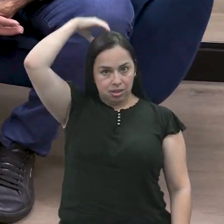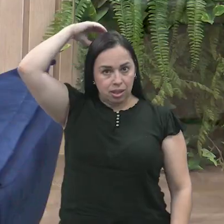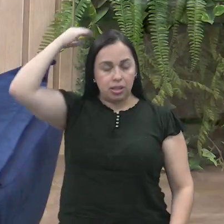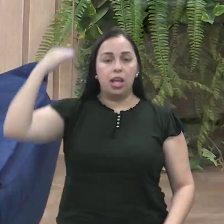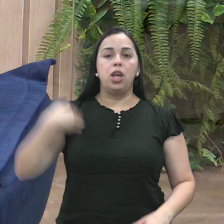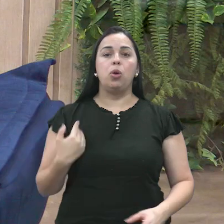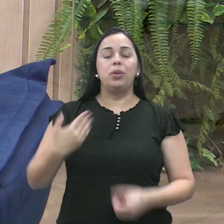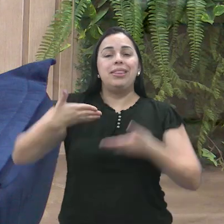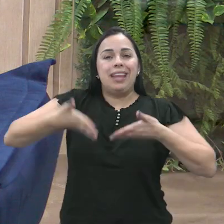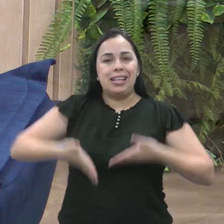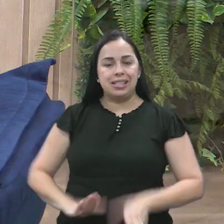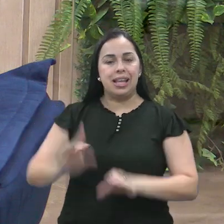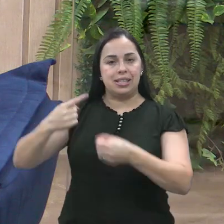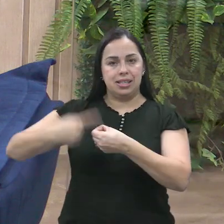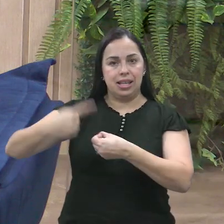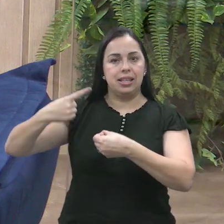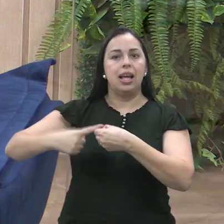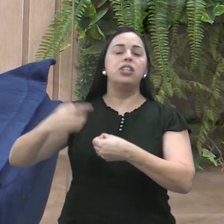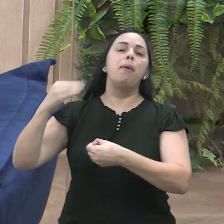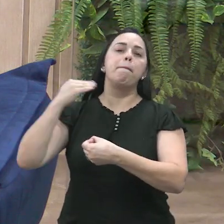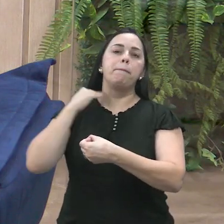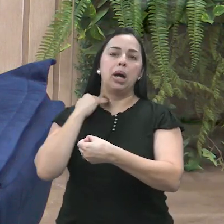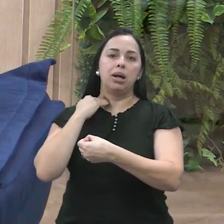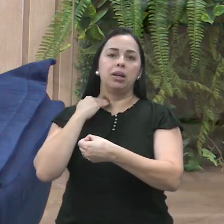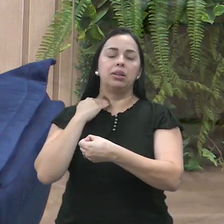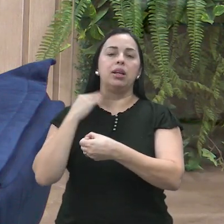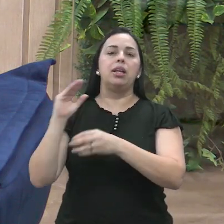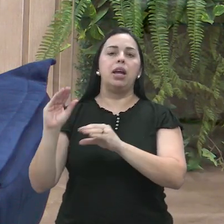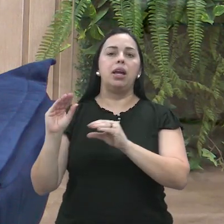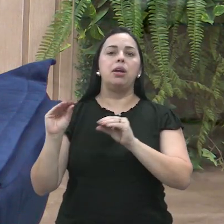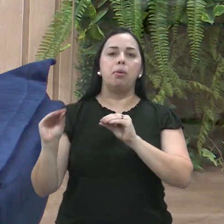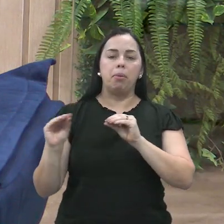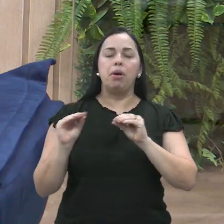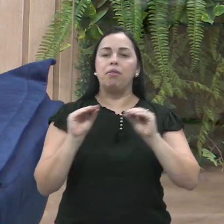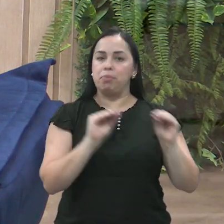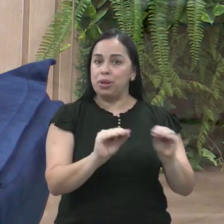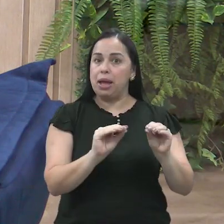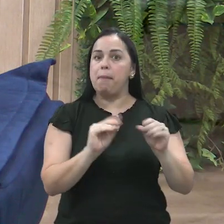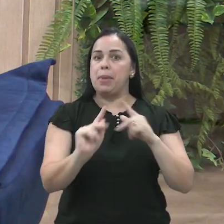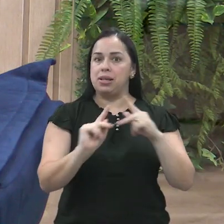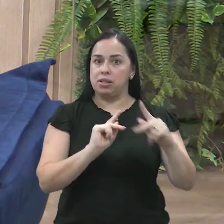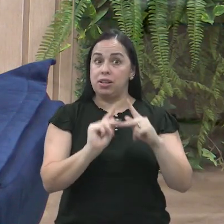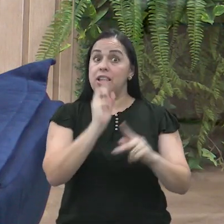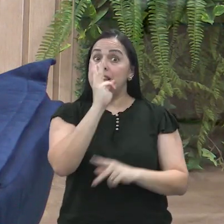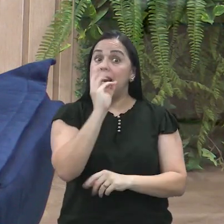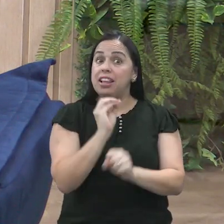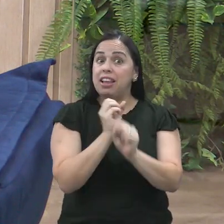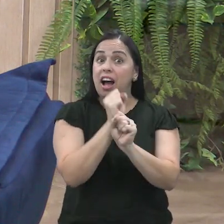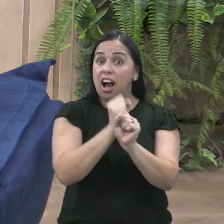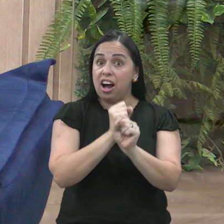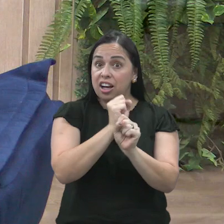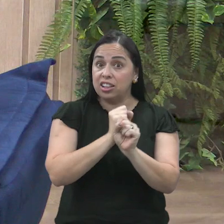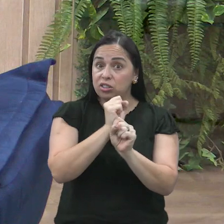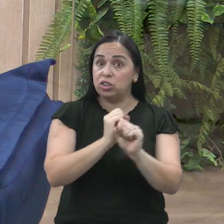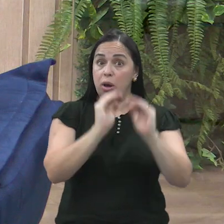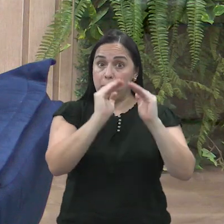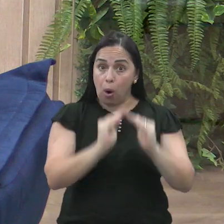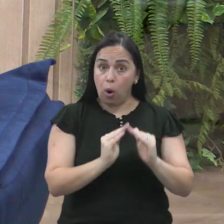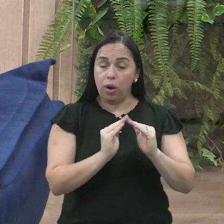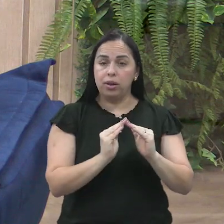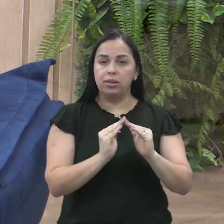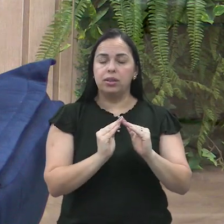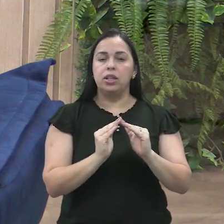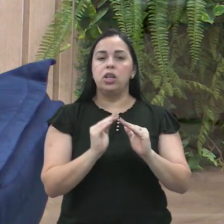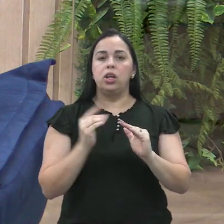Abranches, sou mineiro de Juiz de Fora. Comecei a trabalhar em São José dos Campos em 1995, ou seja,